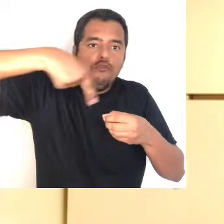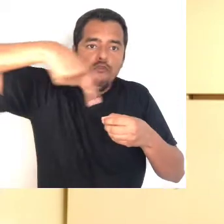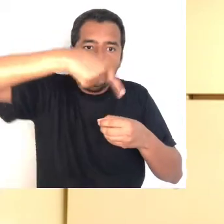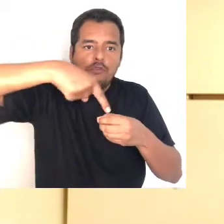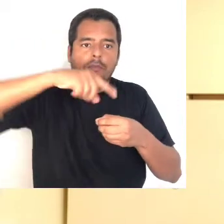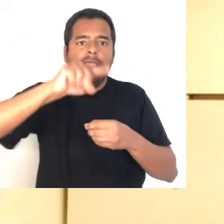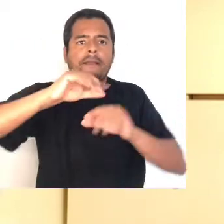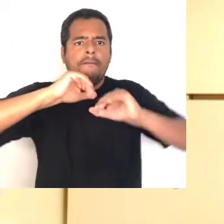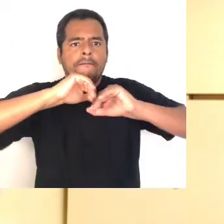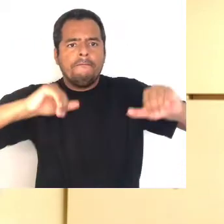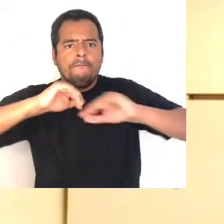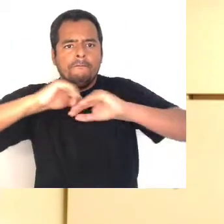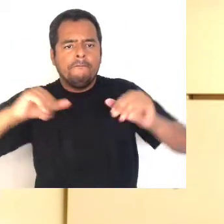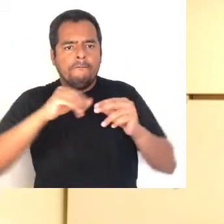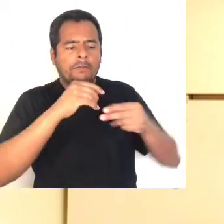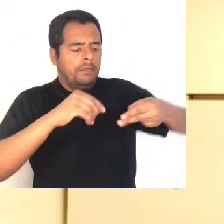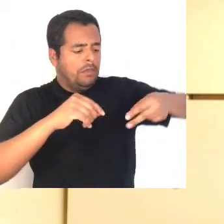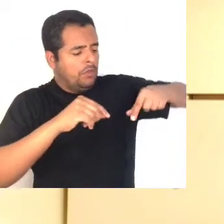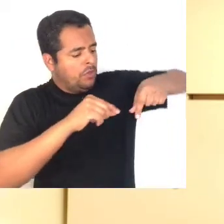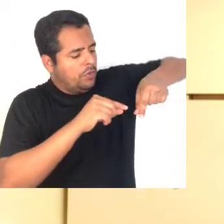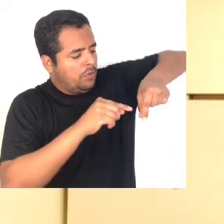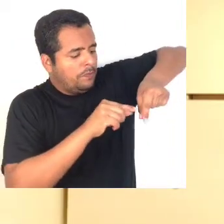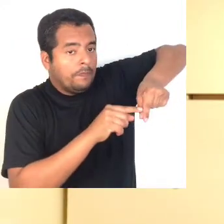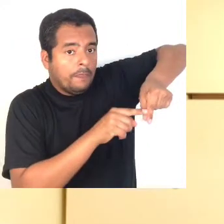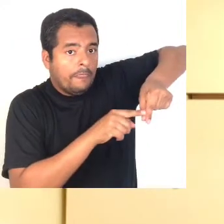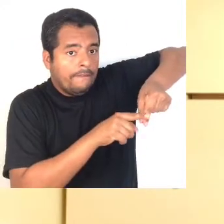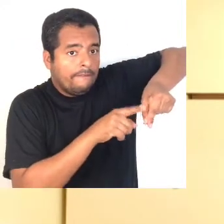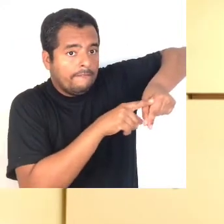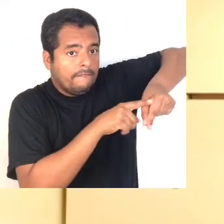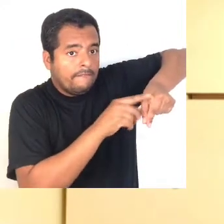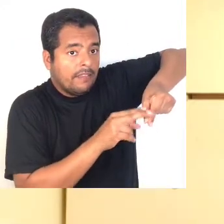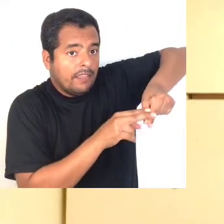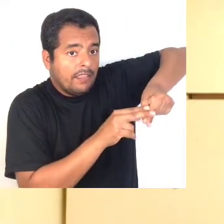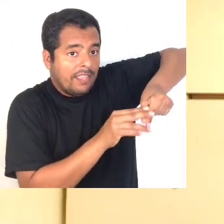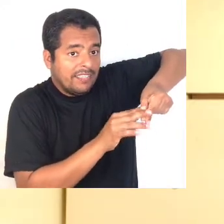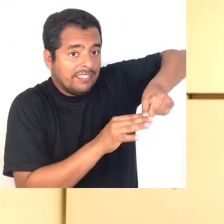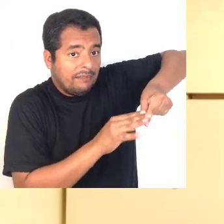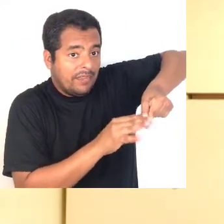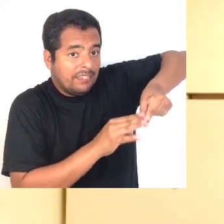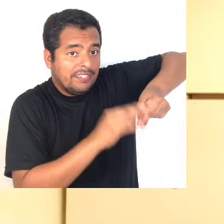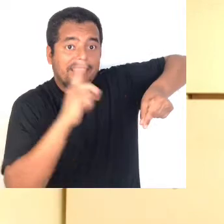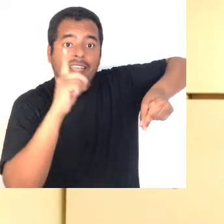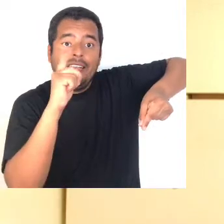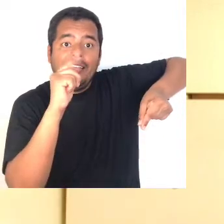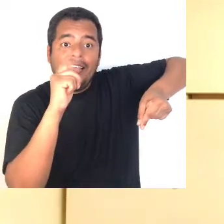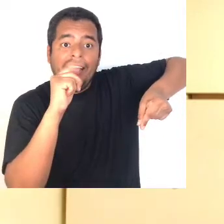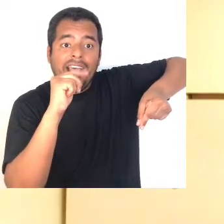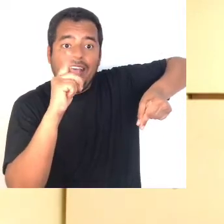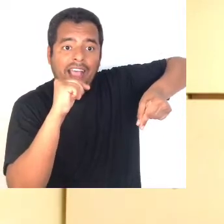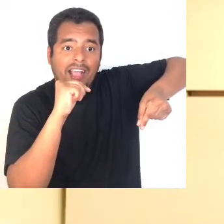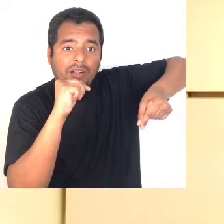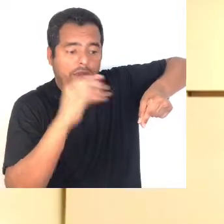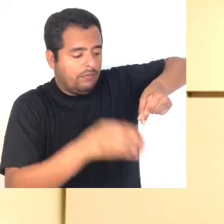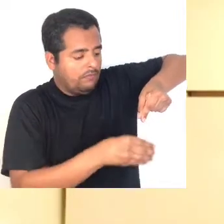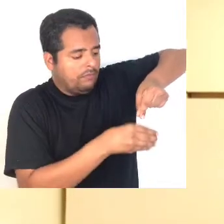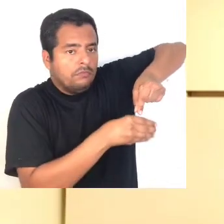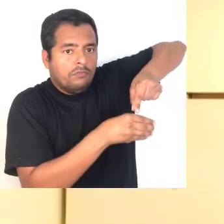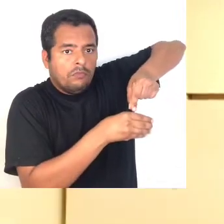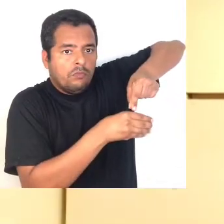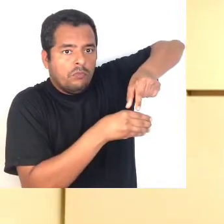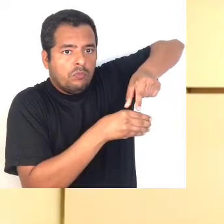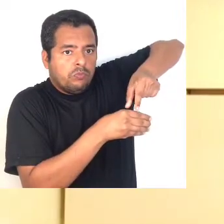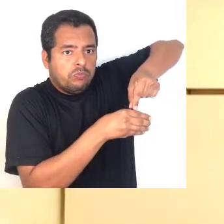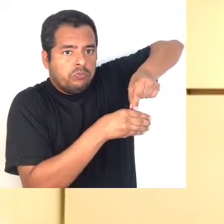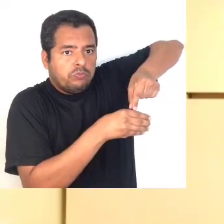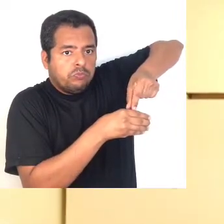de água destilada. Ok? Pronto. As fases elas estão separadas. A fase inferior é a fase aquosa.